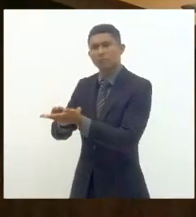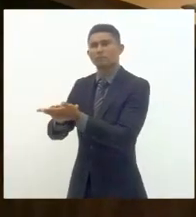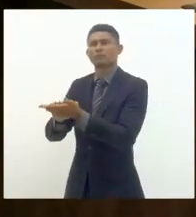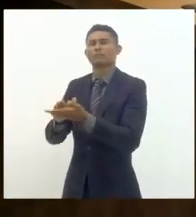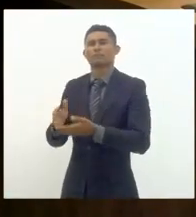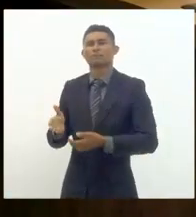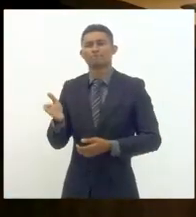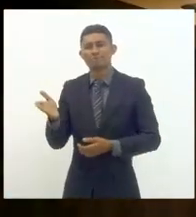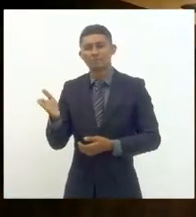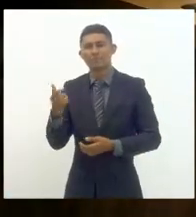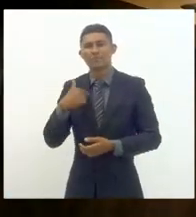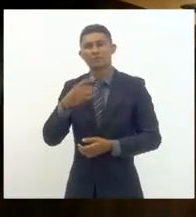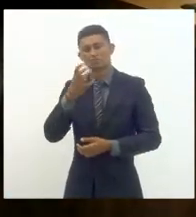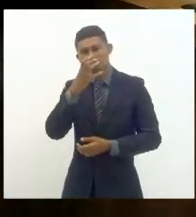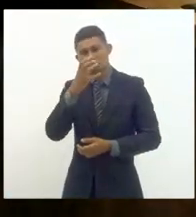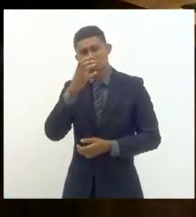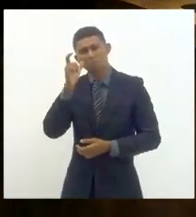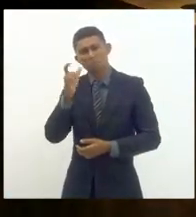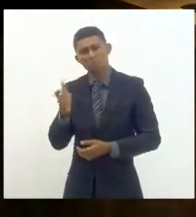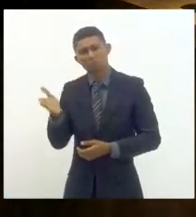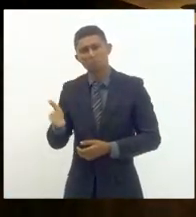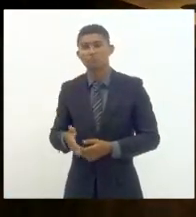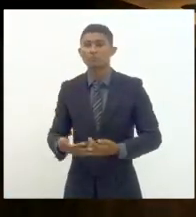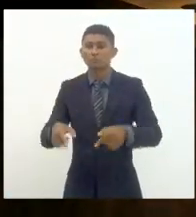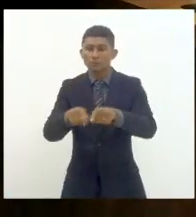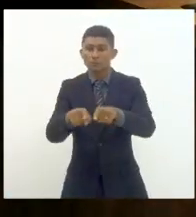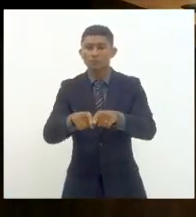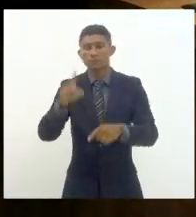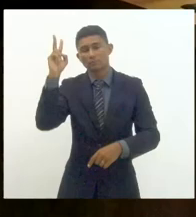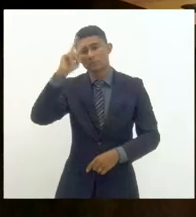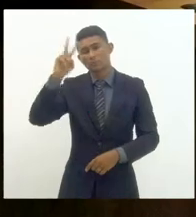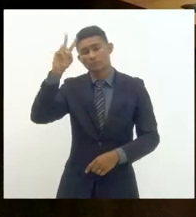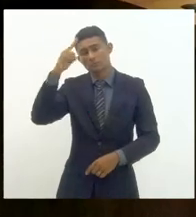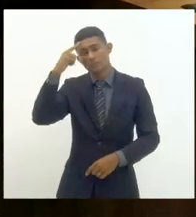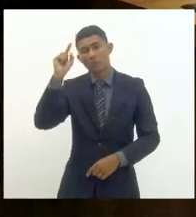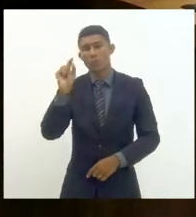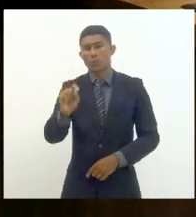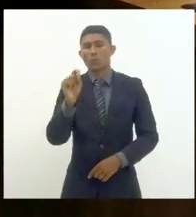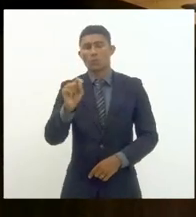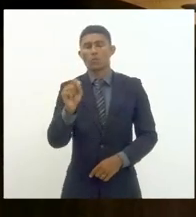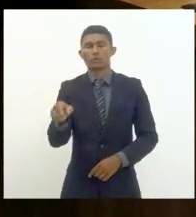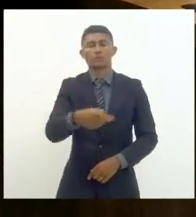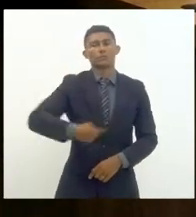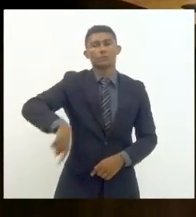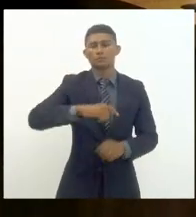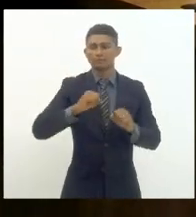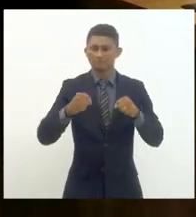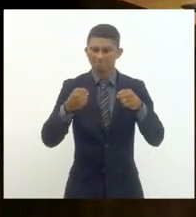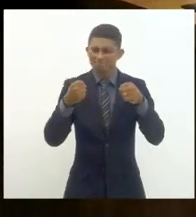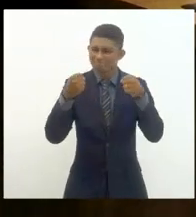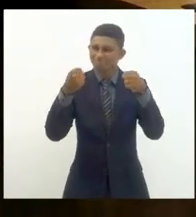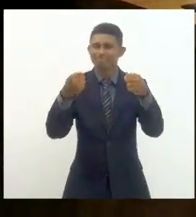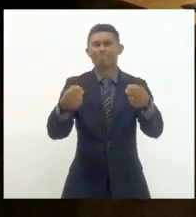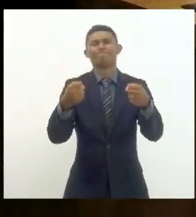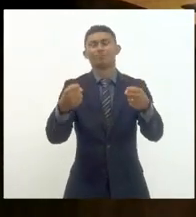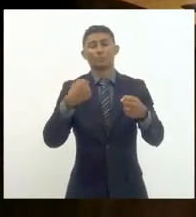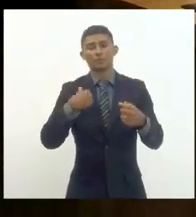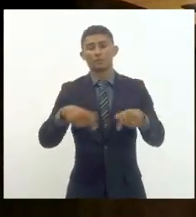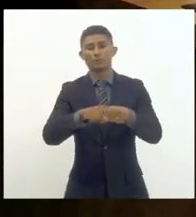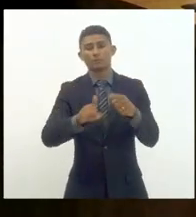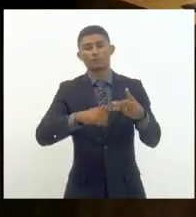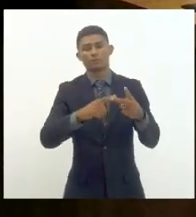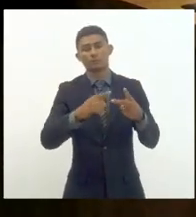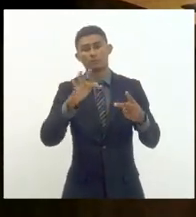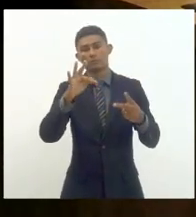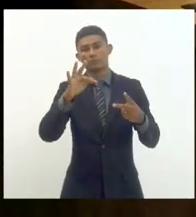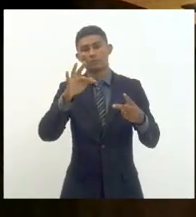que tem a minha admiração. E, ao mesmo tempo, eu quero lembrar o esforço que nós fizemos aqui, lembrando, eu e o deputado Flávio